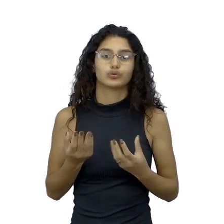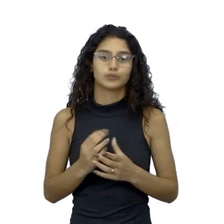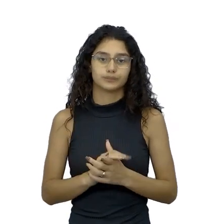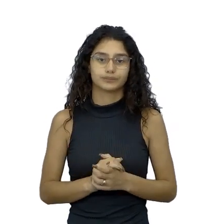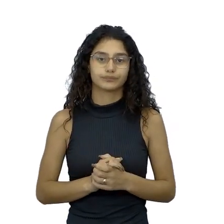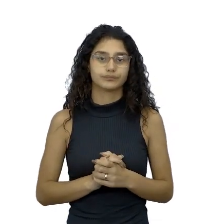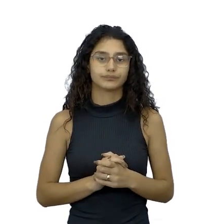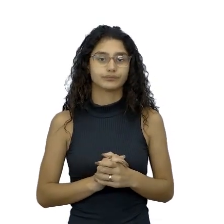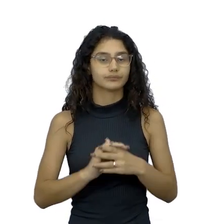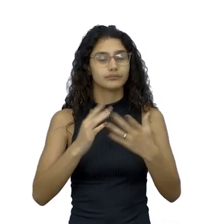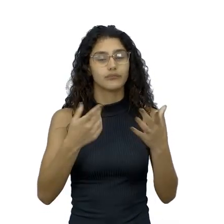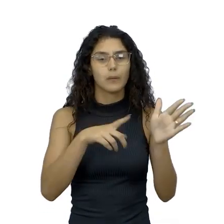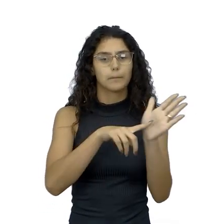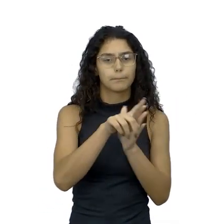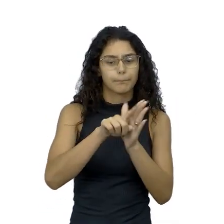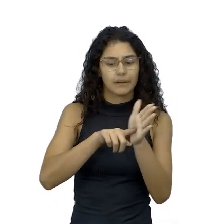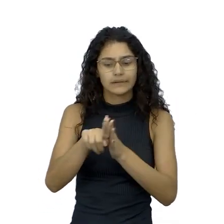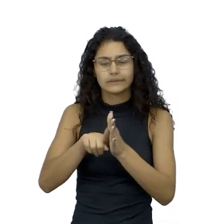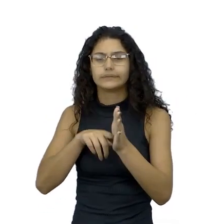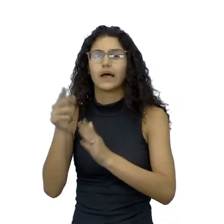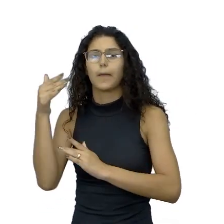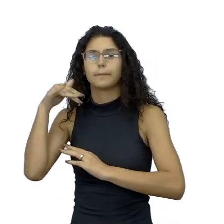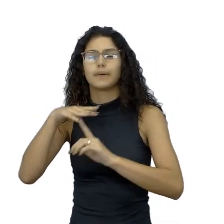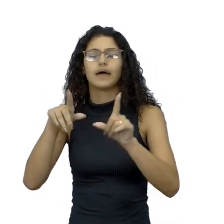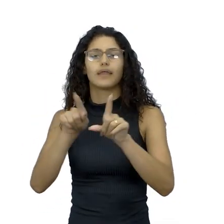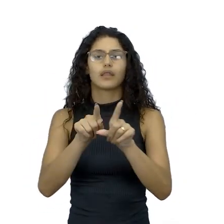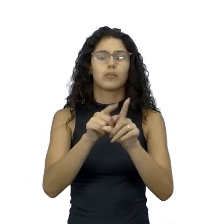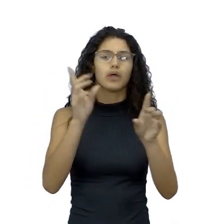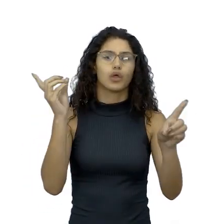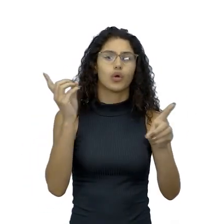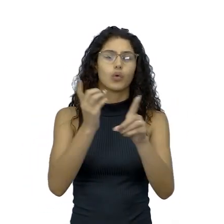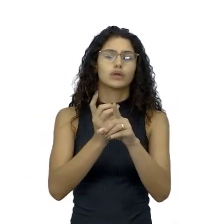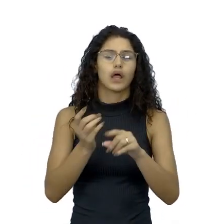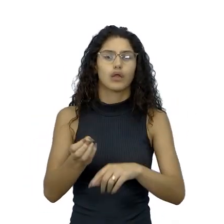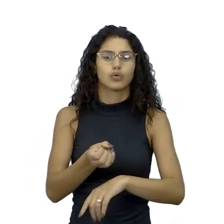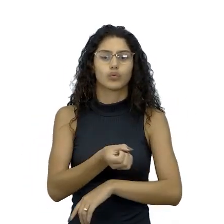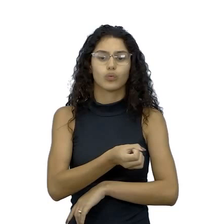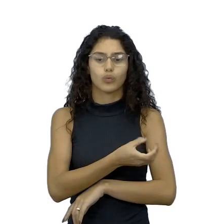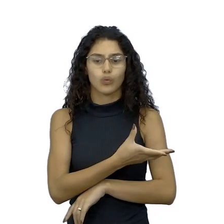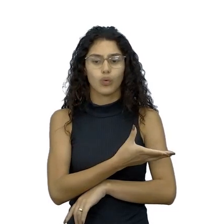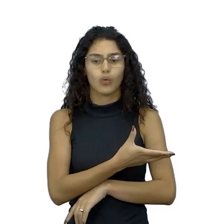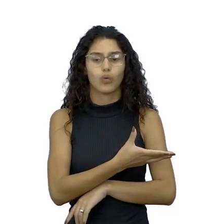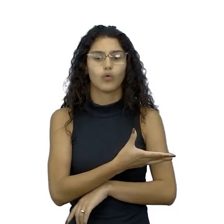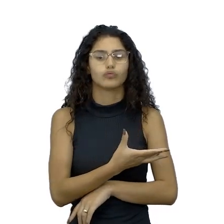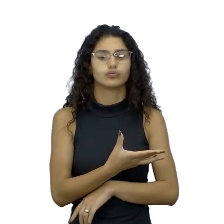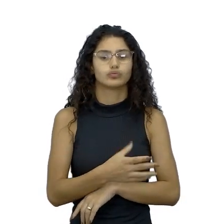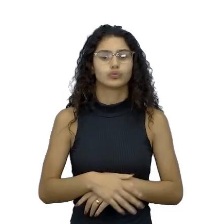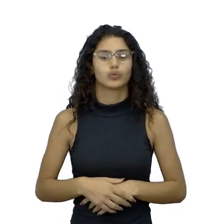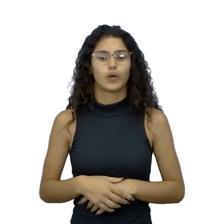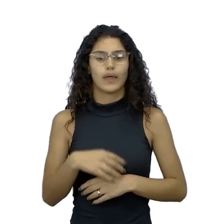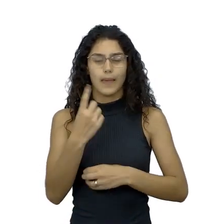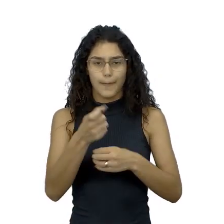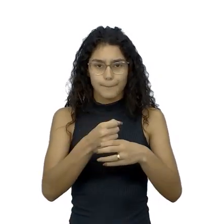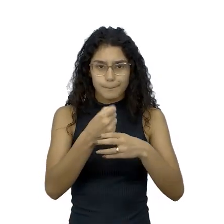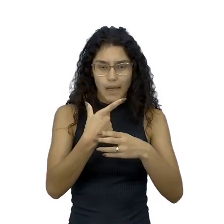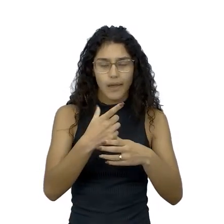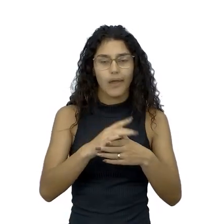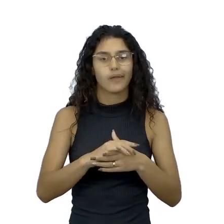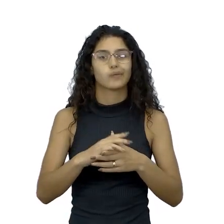então pesquisar mais, vamos descobrir novos, no caso, medicamentos,